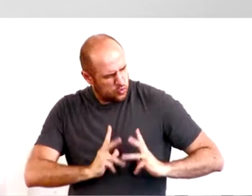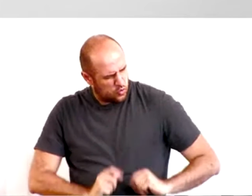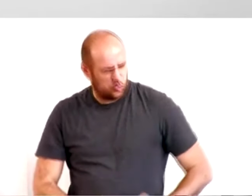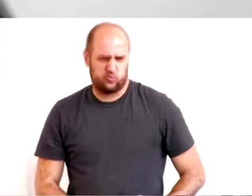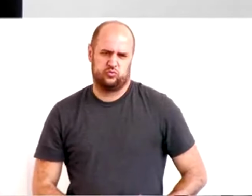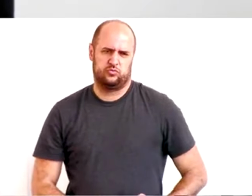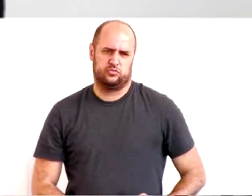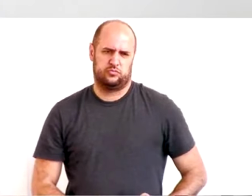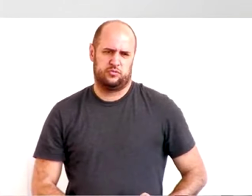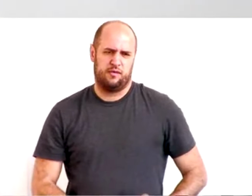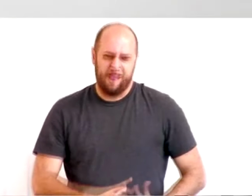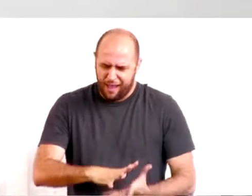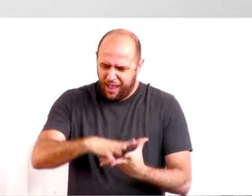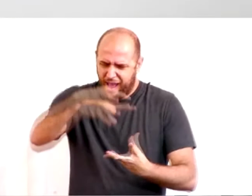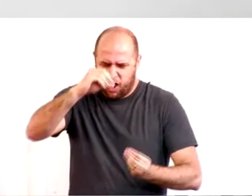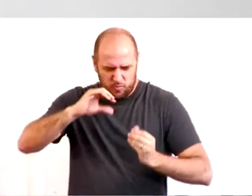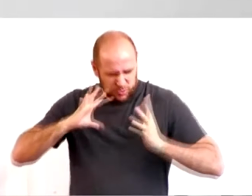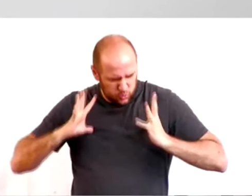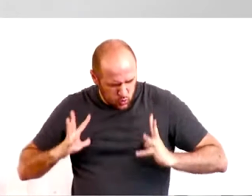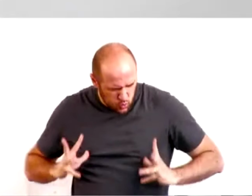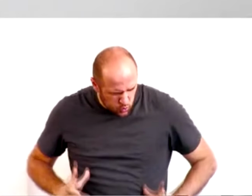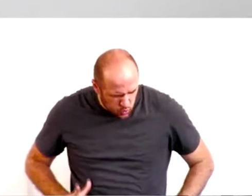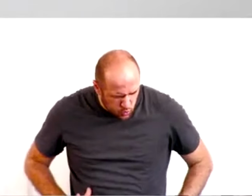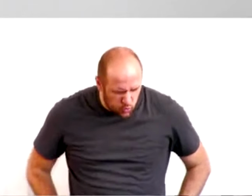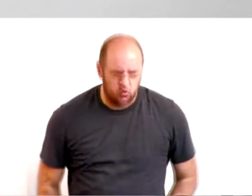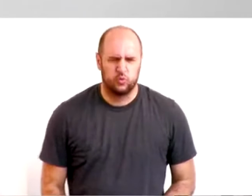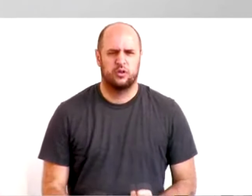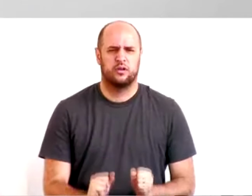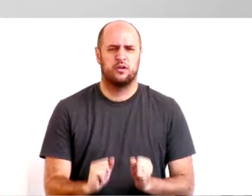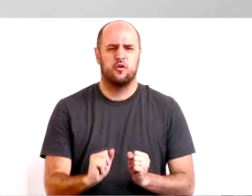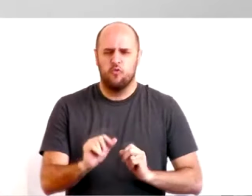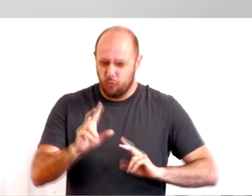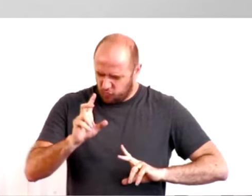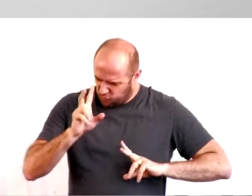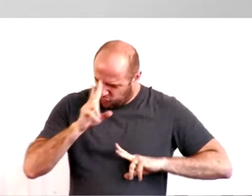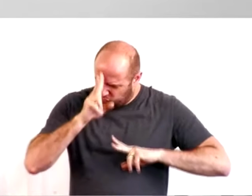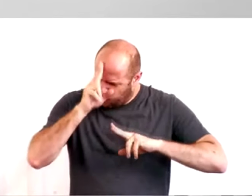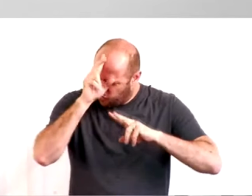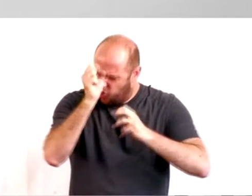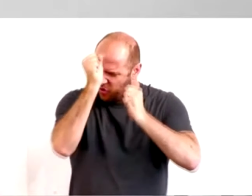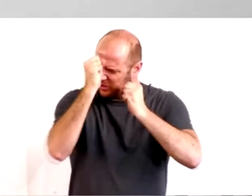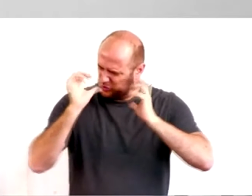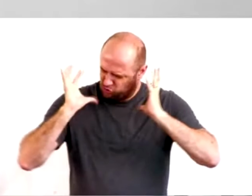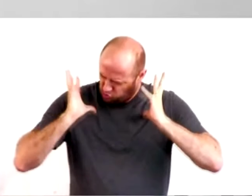de toda a tua alma e com toda a tua força.